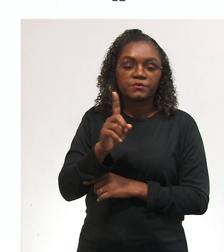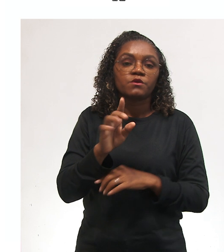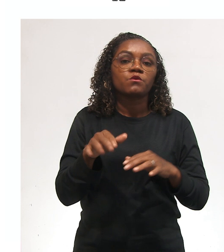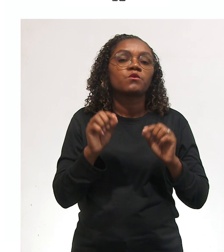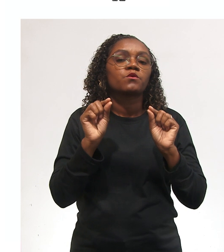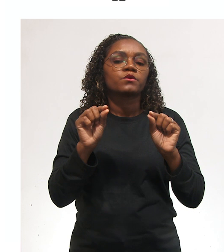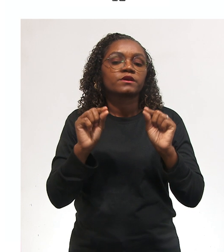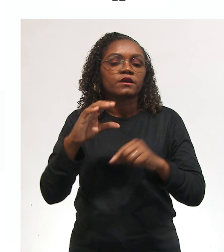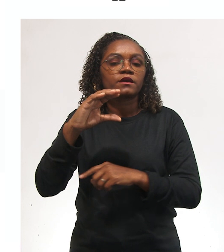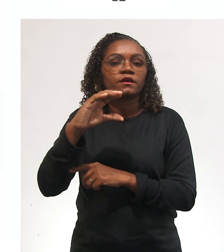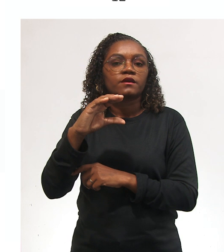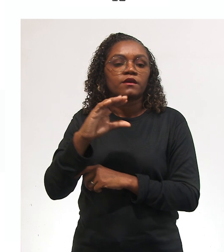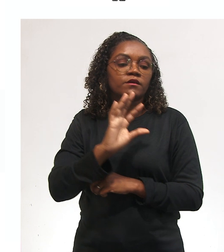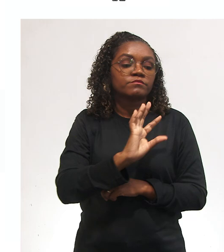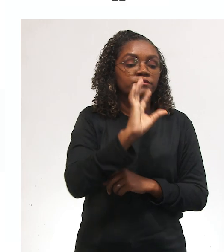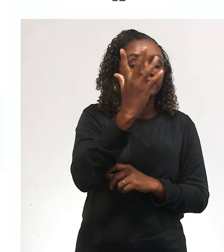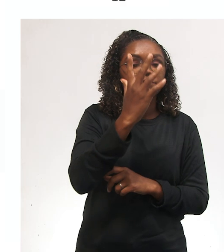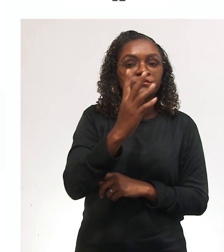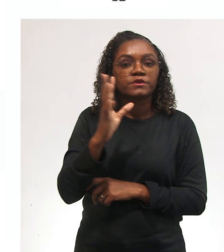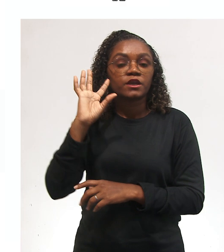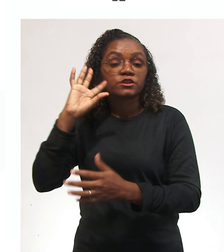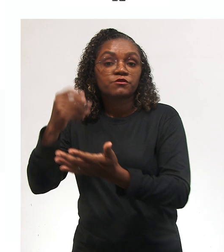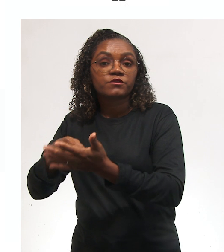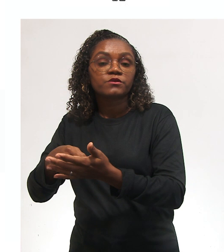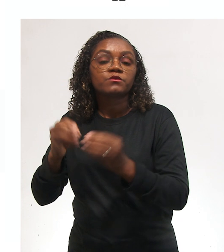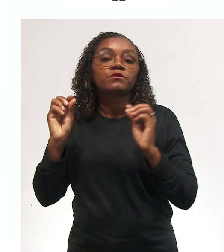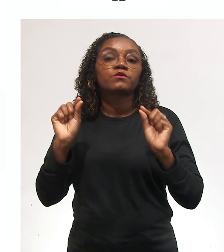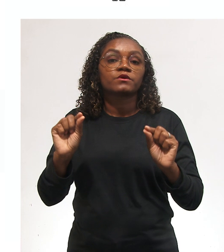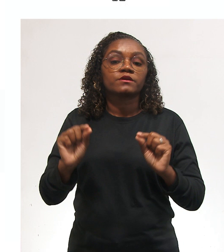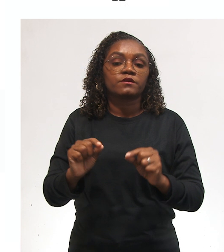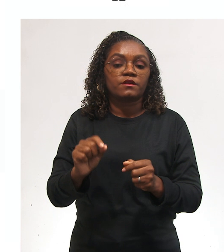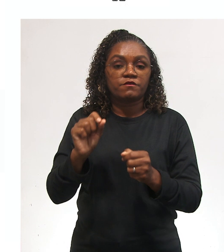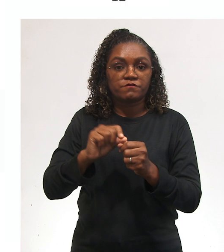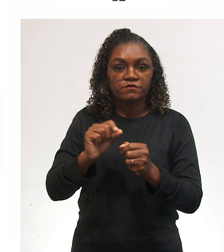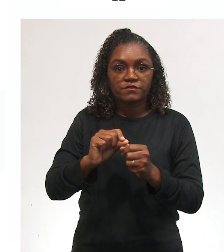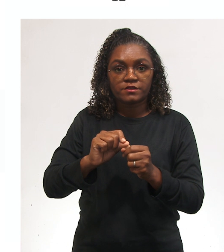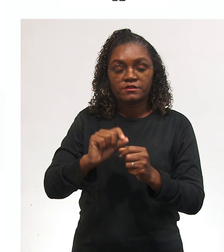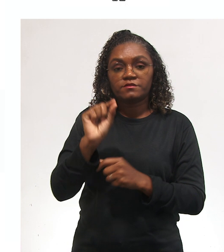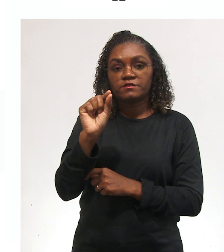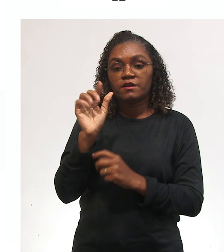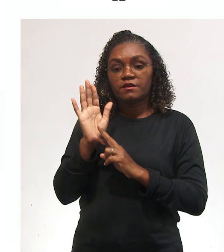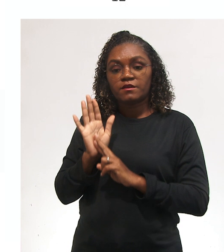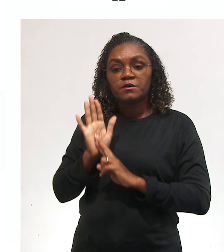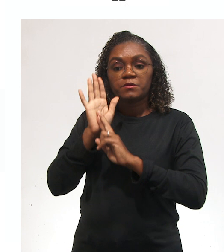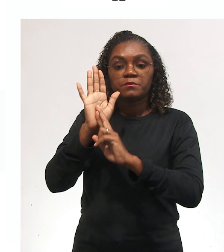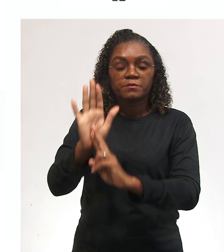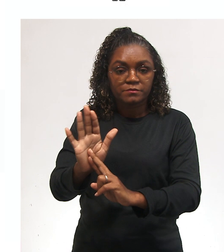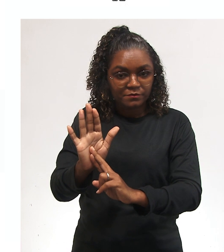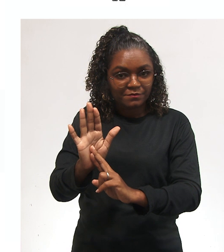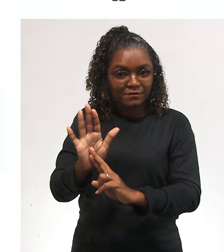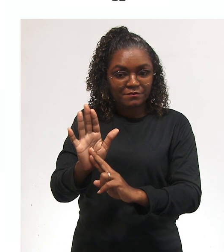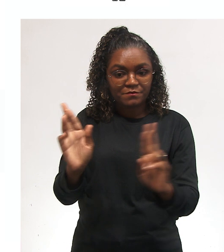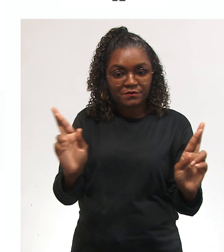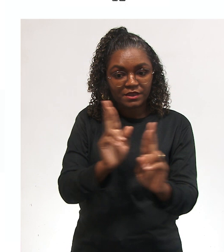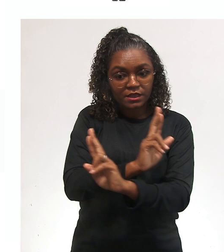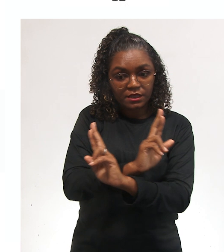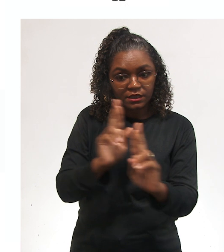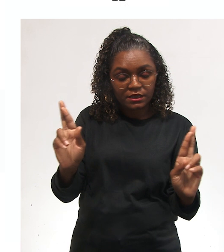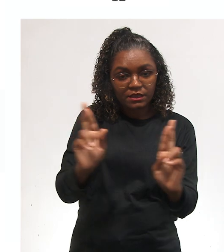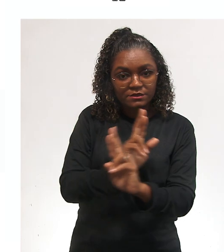está vendo agora, o diagrama de Ishikawa, como preferir, ele foi elaborado para representar